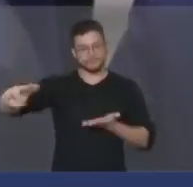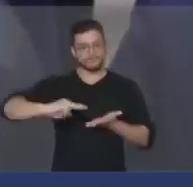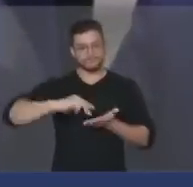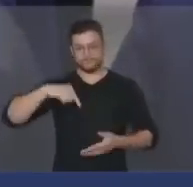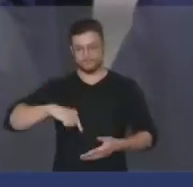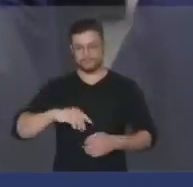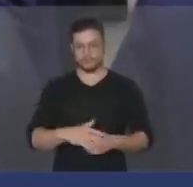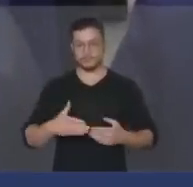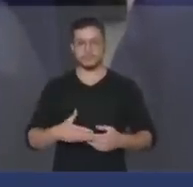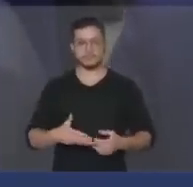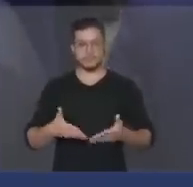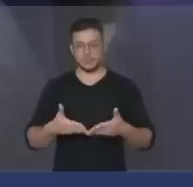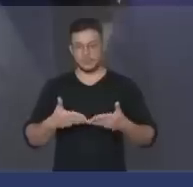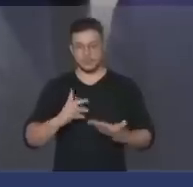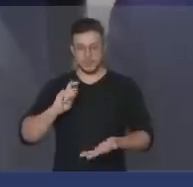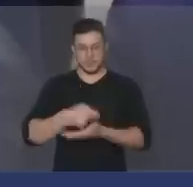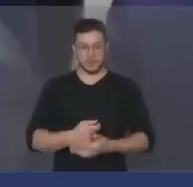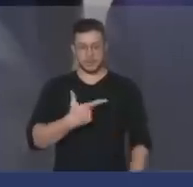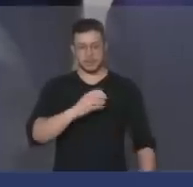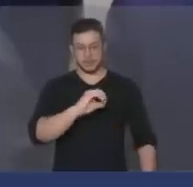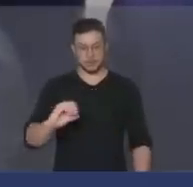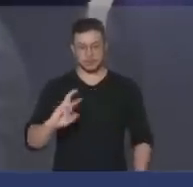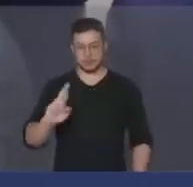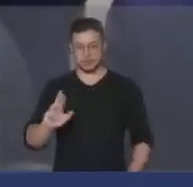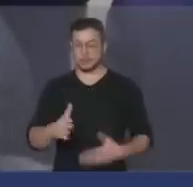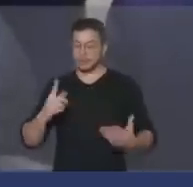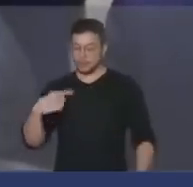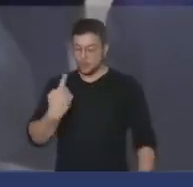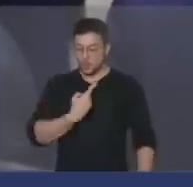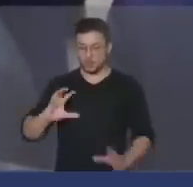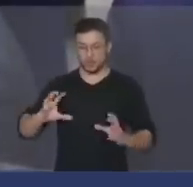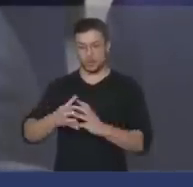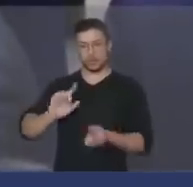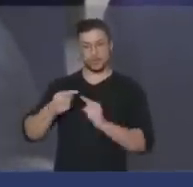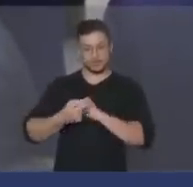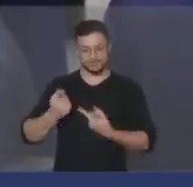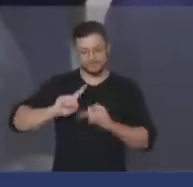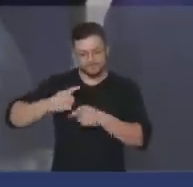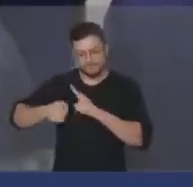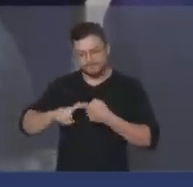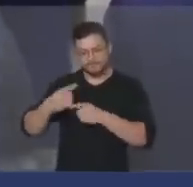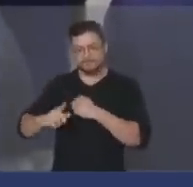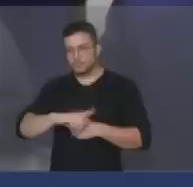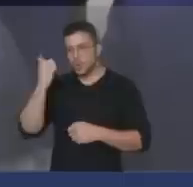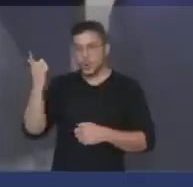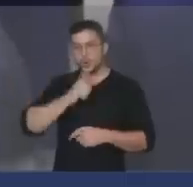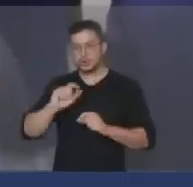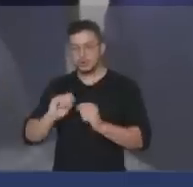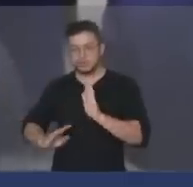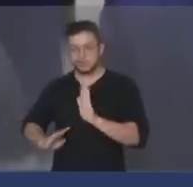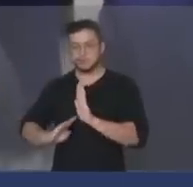casa no valor de auxílio de R$200. Fomos nós da oposição que nos organizamos para fazer com que esse